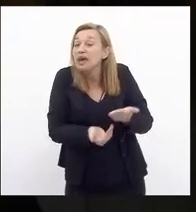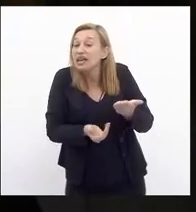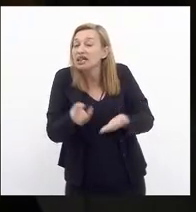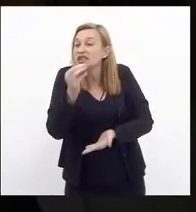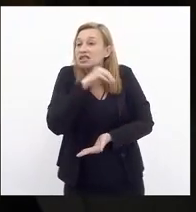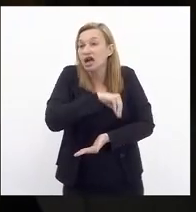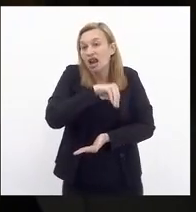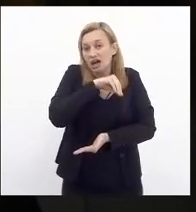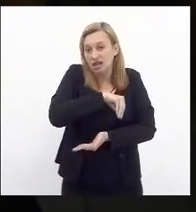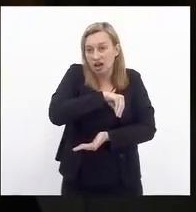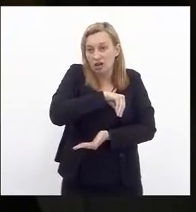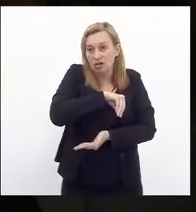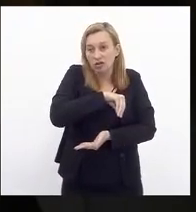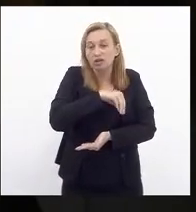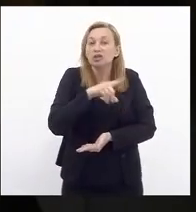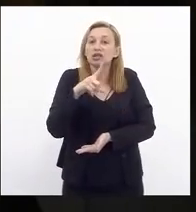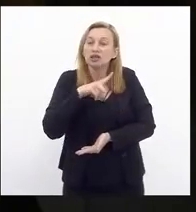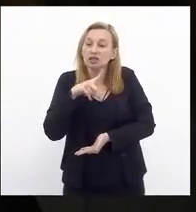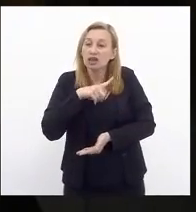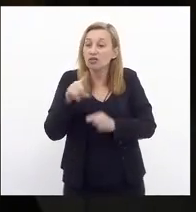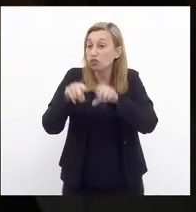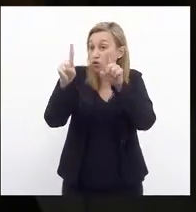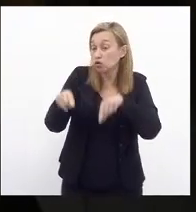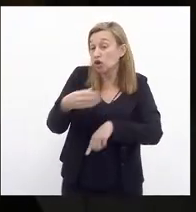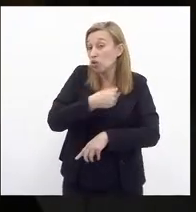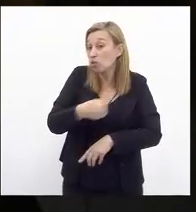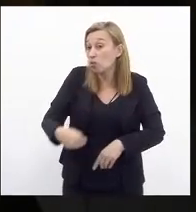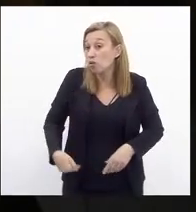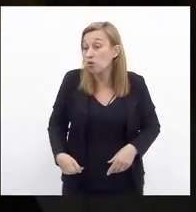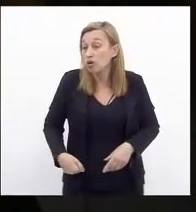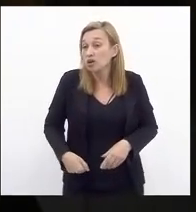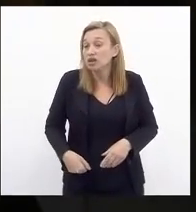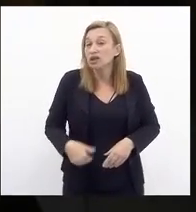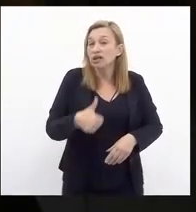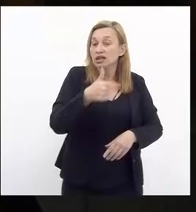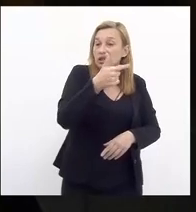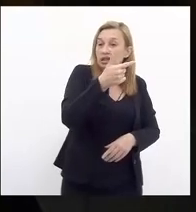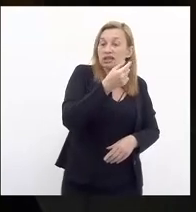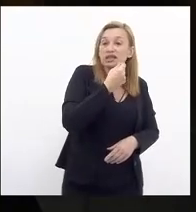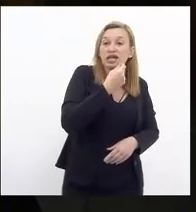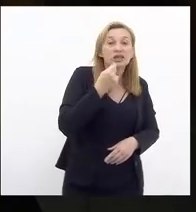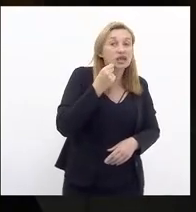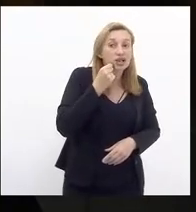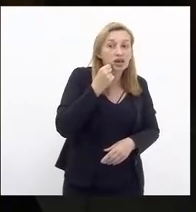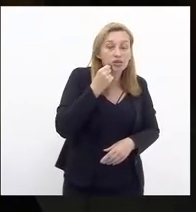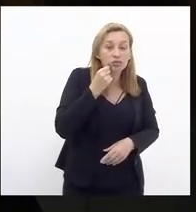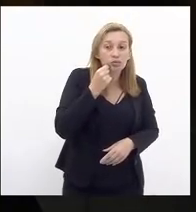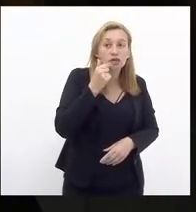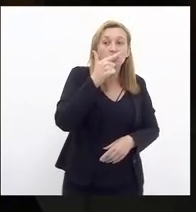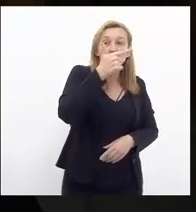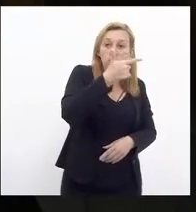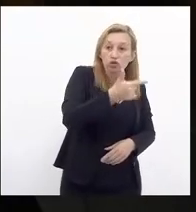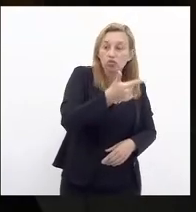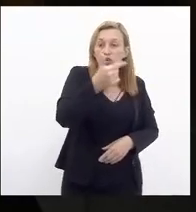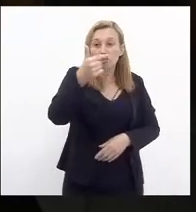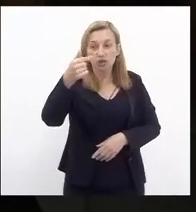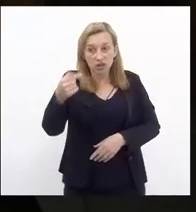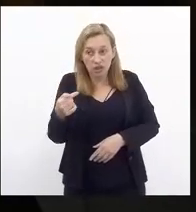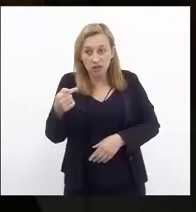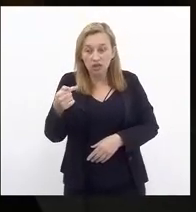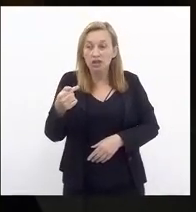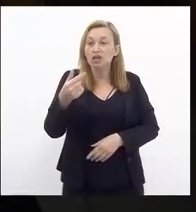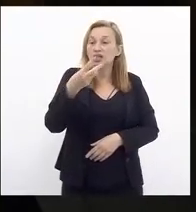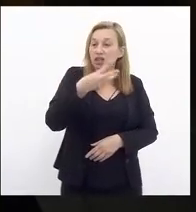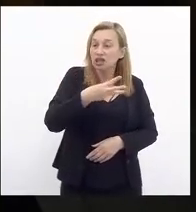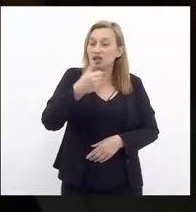salariais em que teve o funcionalismo público entre setembro de 2017 e